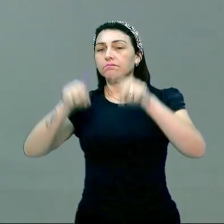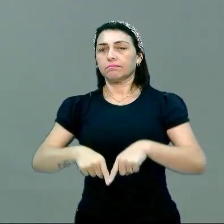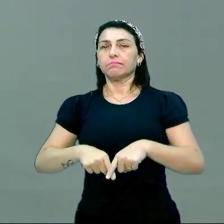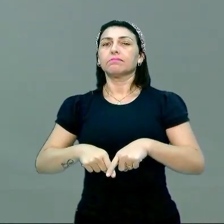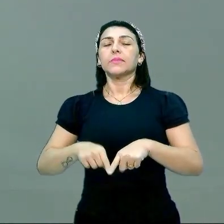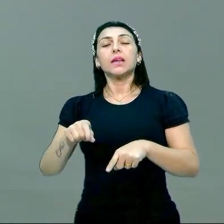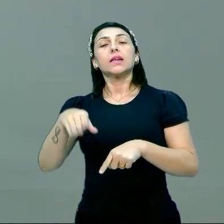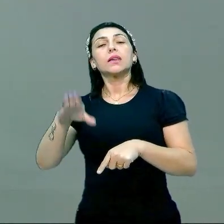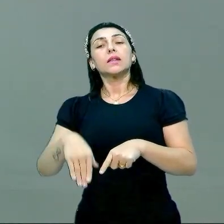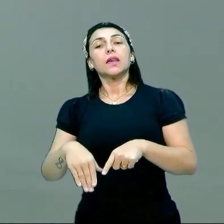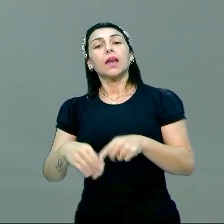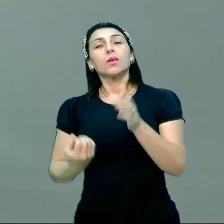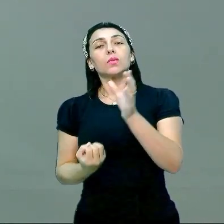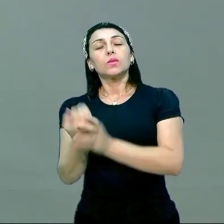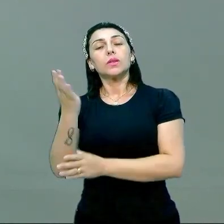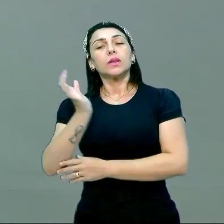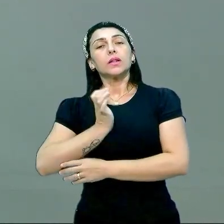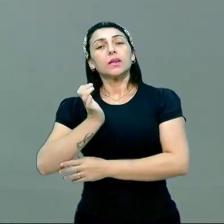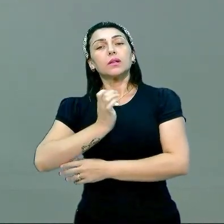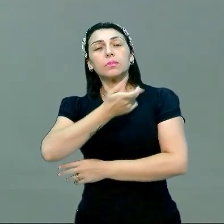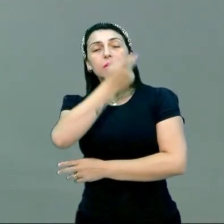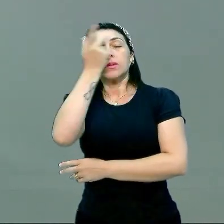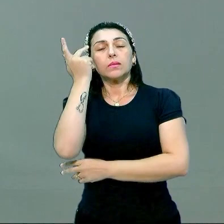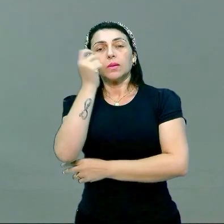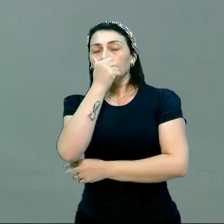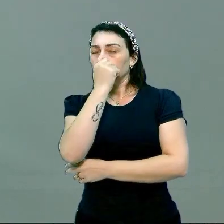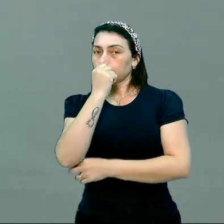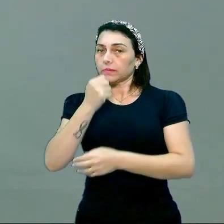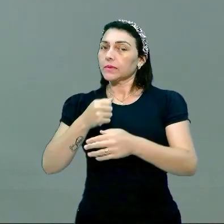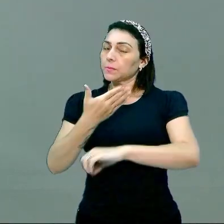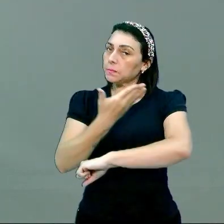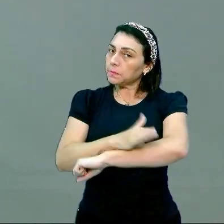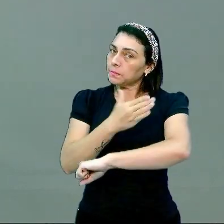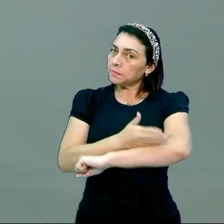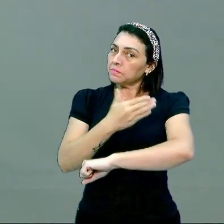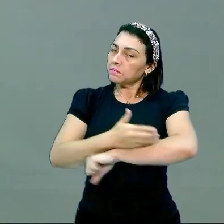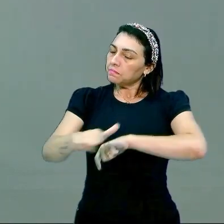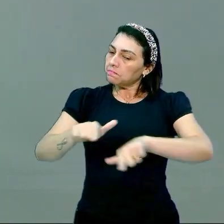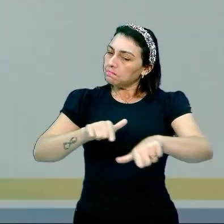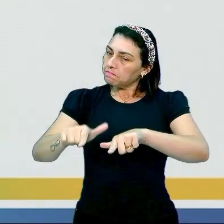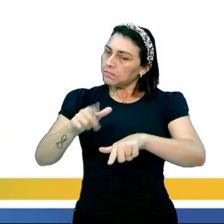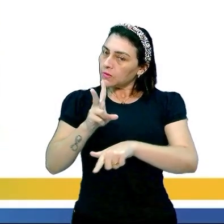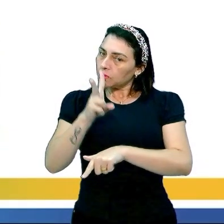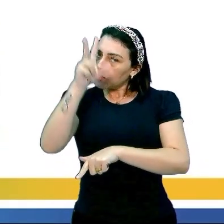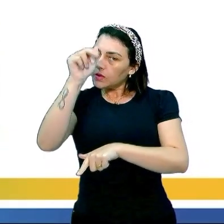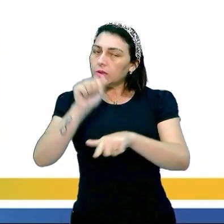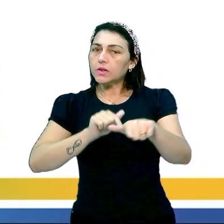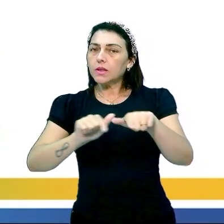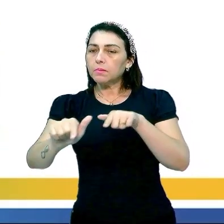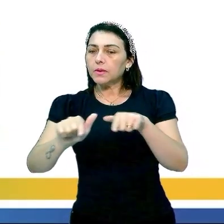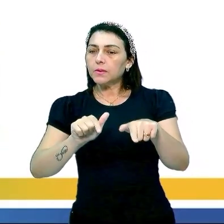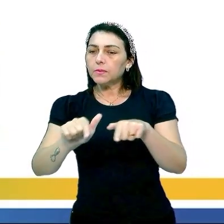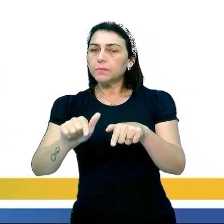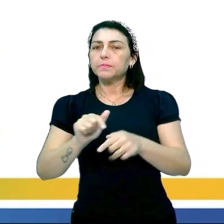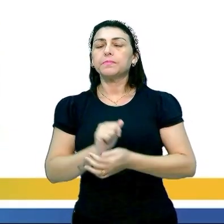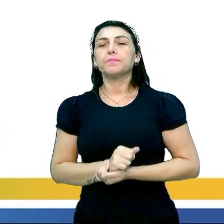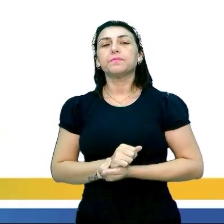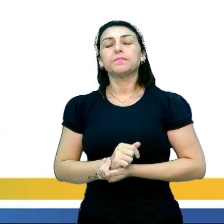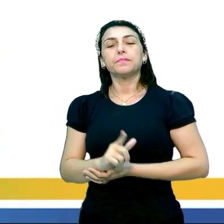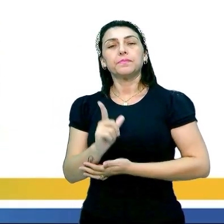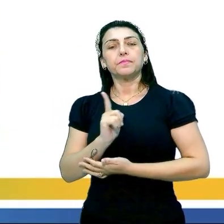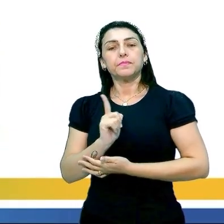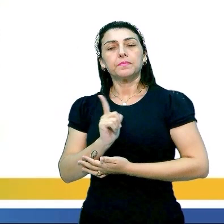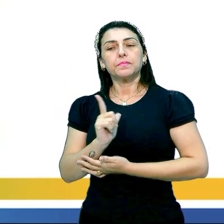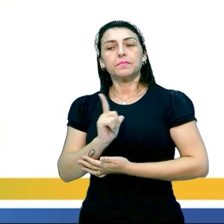trabalhador. Quem gera a riqueza são aqueles que colocam em prática a sua força de trabalho. Então nós temos